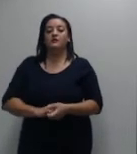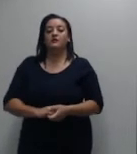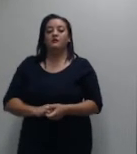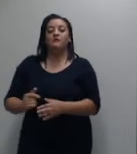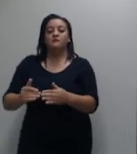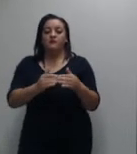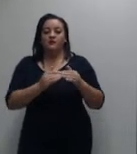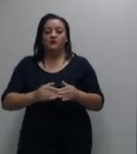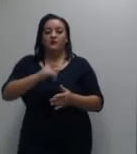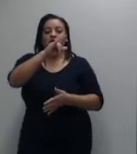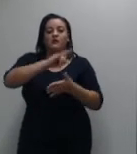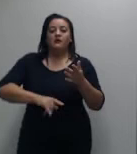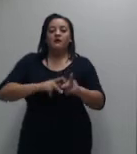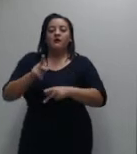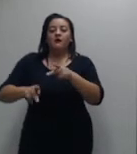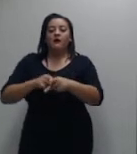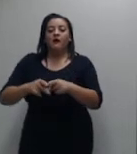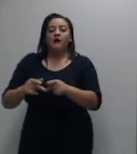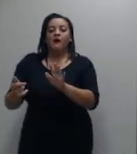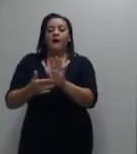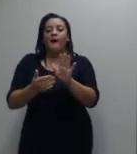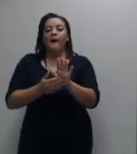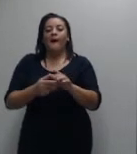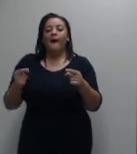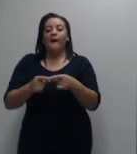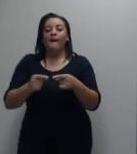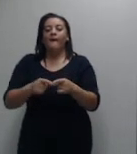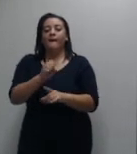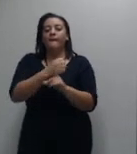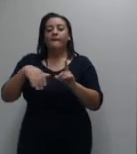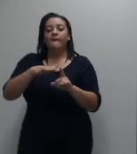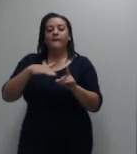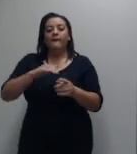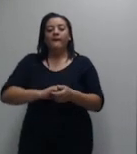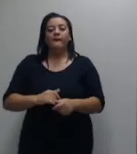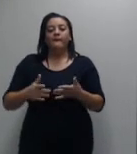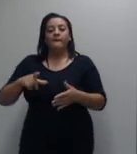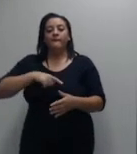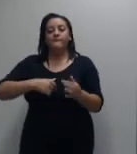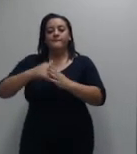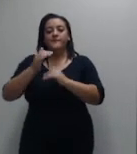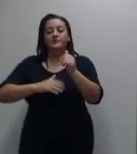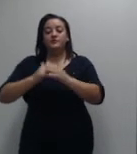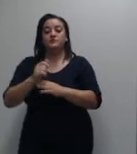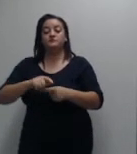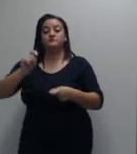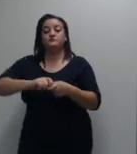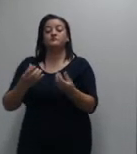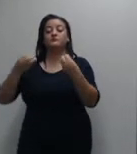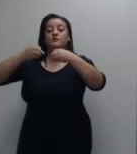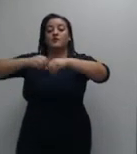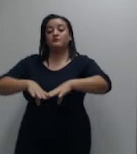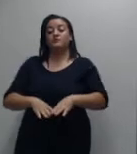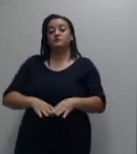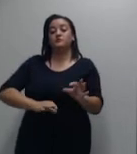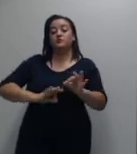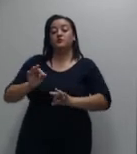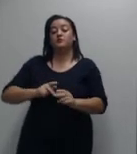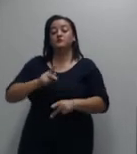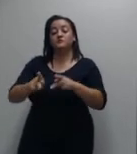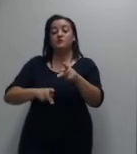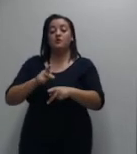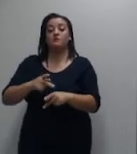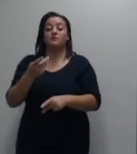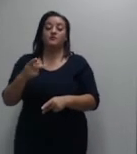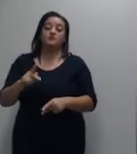públicos atingir o interesse público já que tem potencial para causar prejuízo à ordem pública e